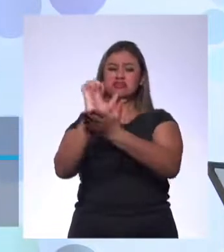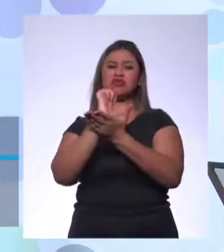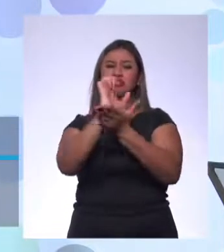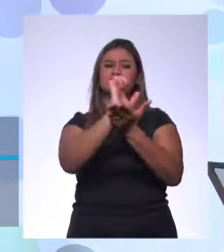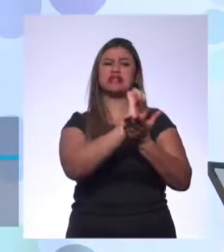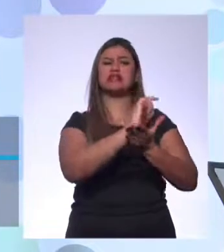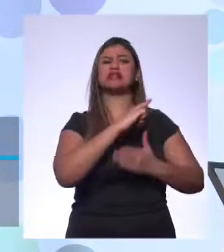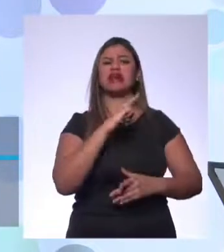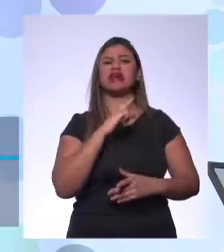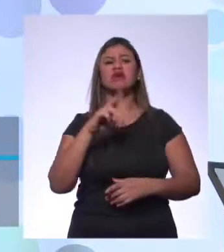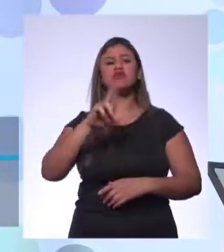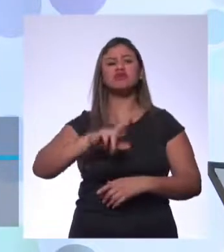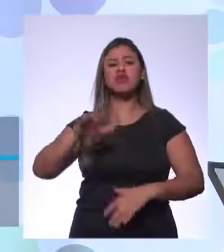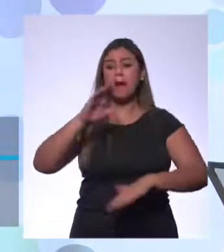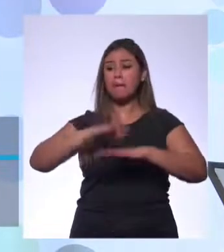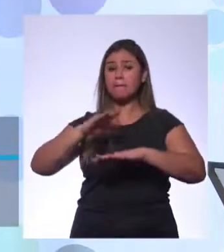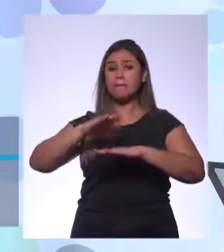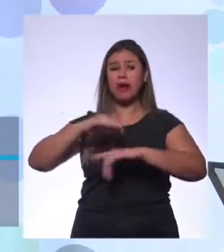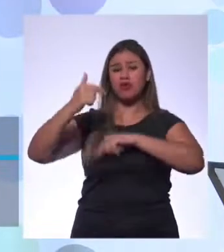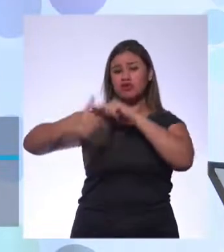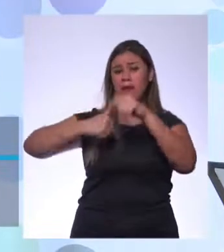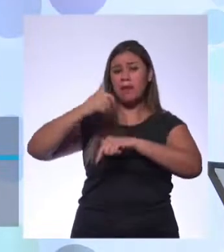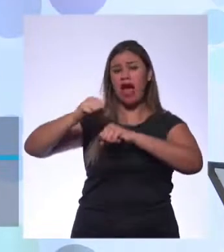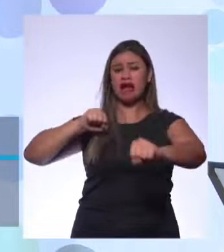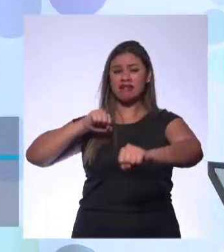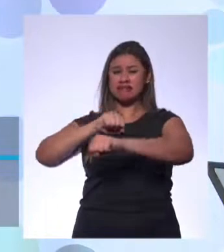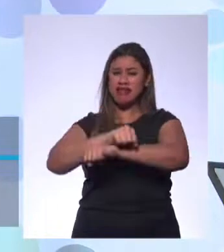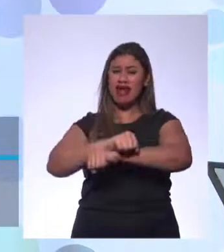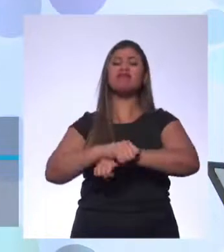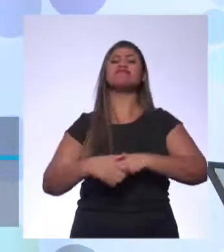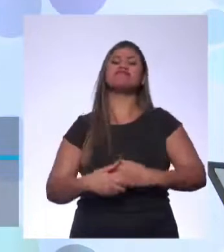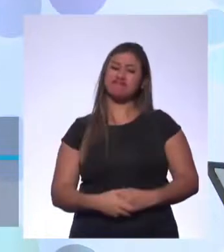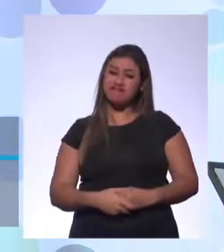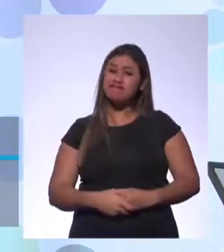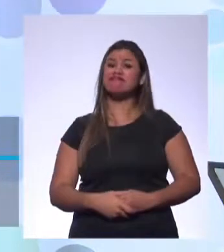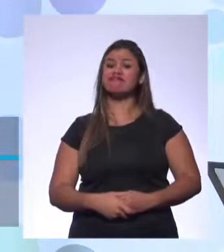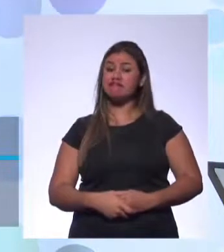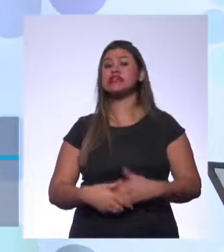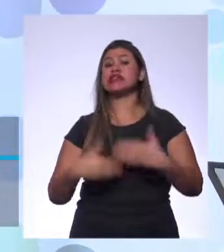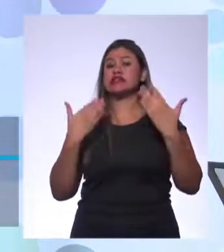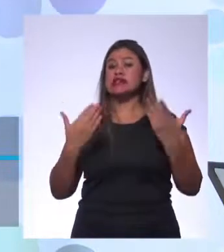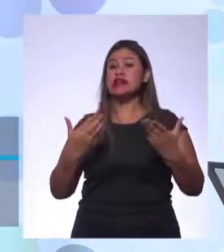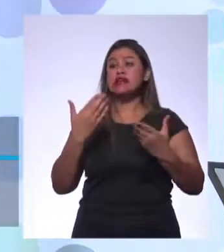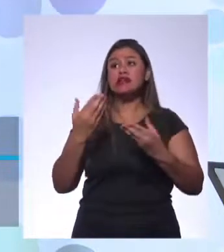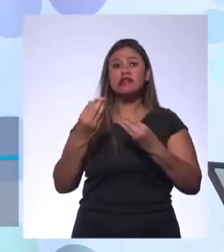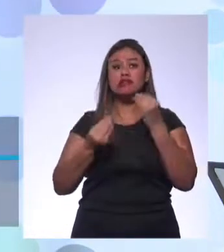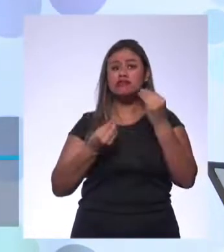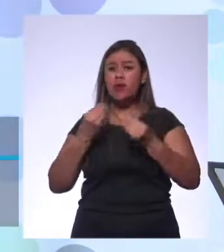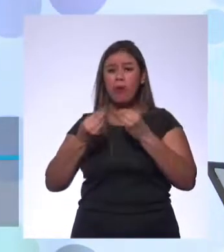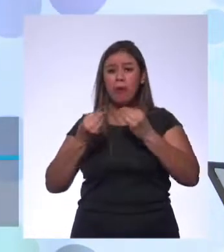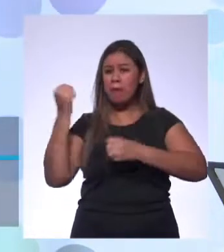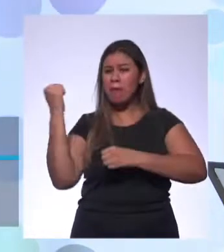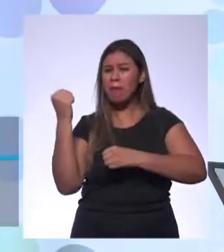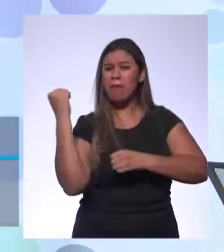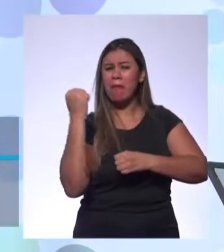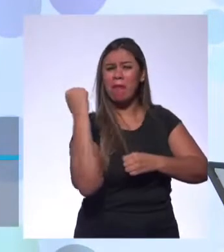marfim, utilizando a mão de obra escrava, né, e ele promoveu um verdadeiro genocídio ali no